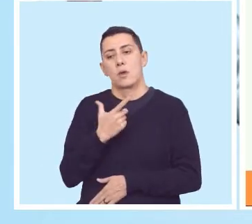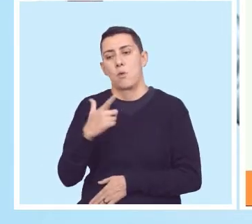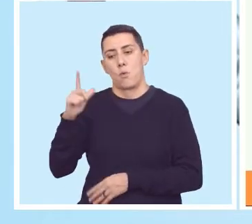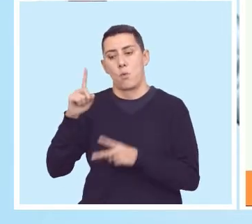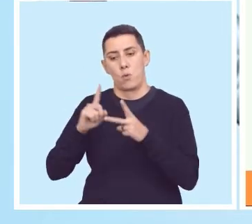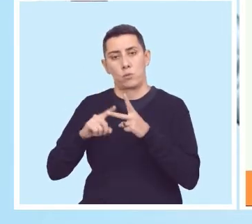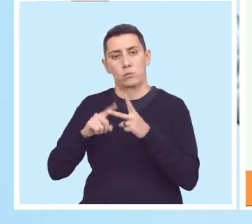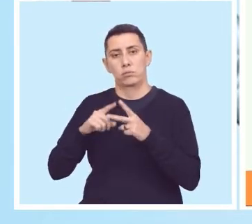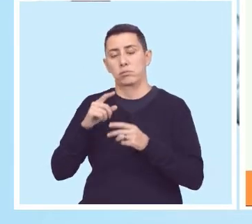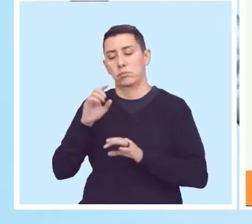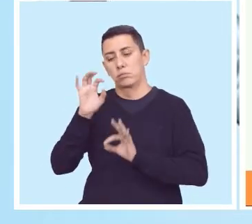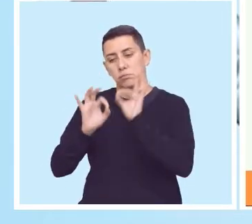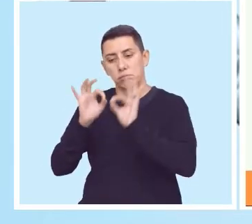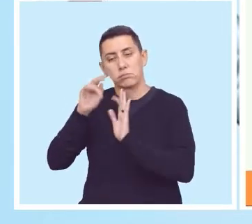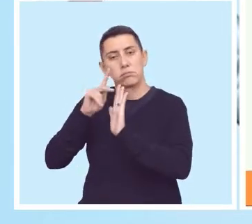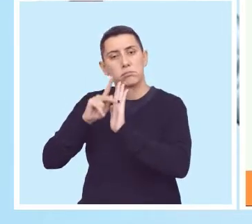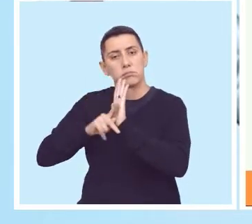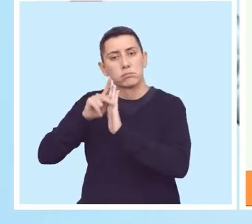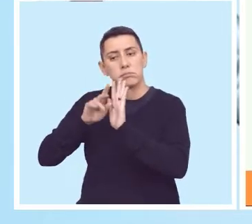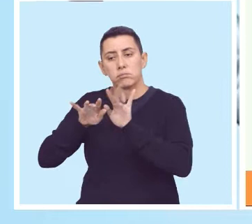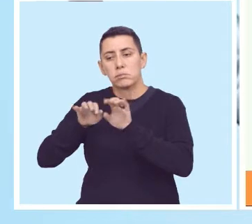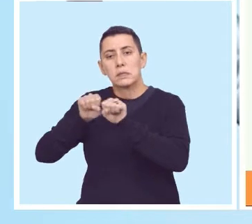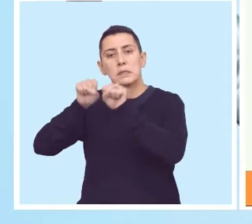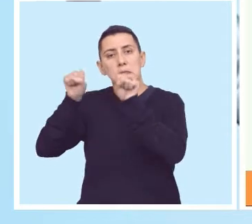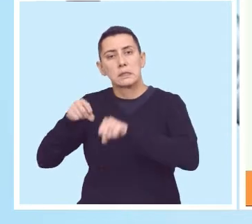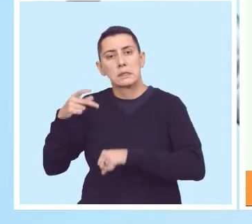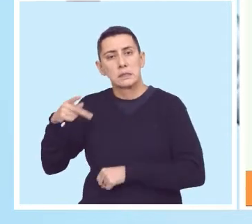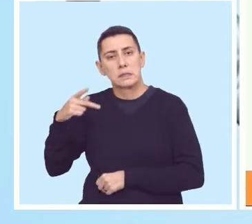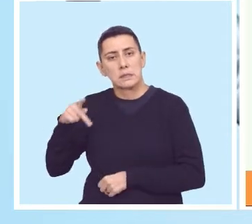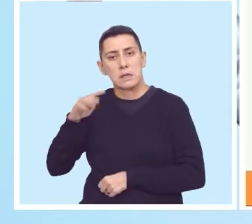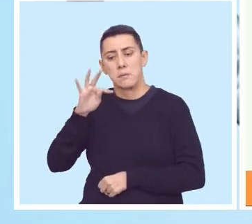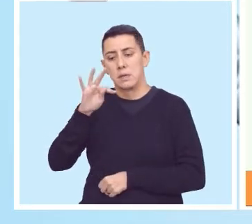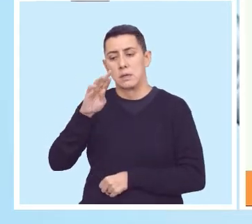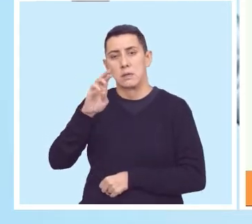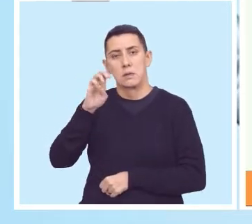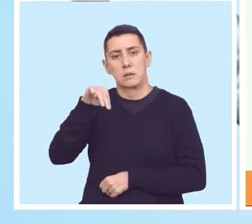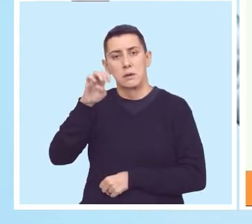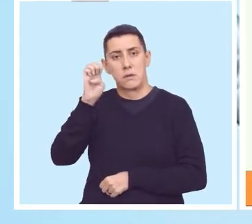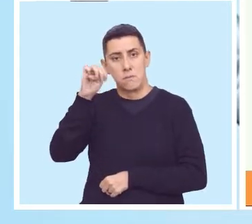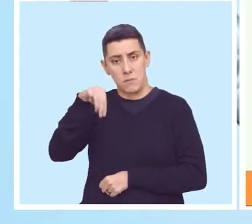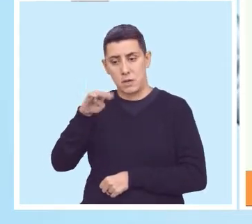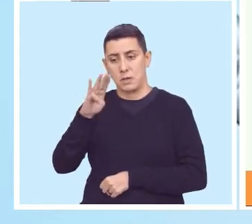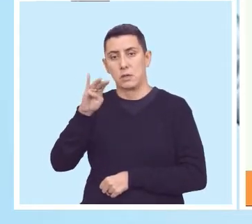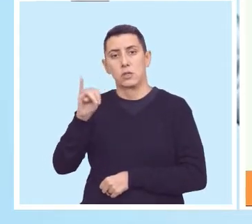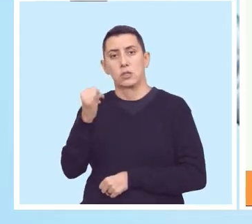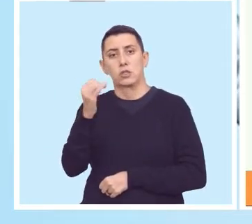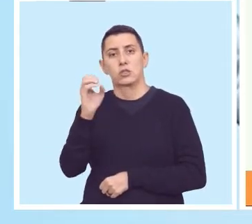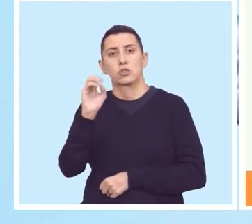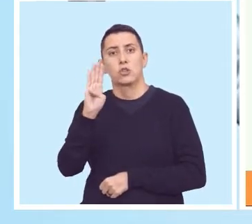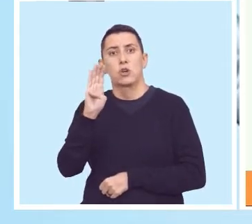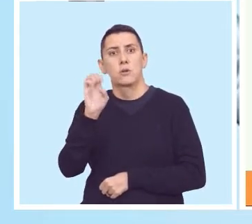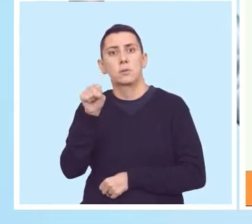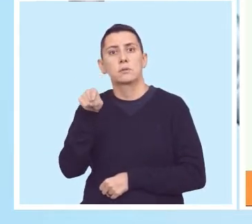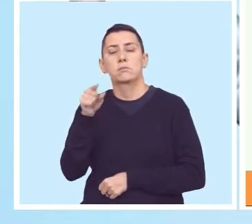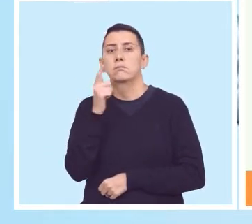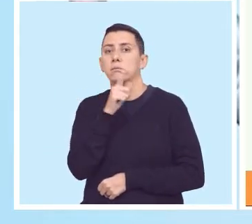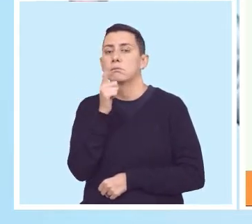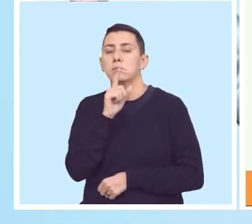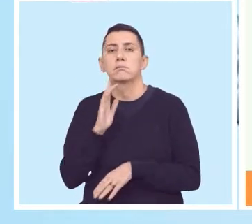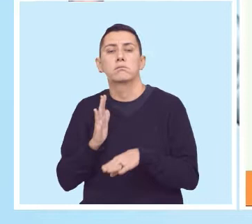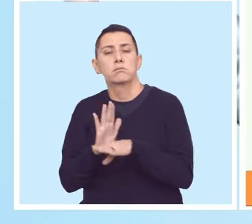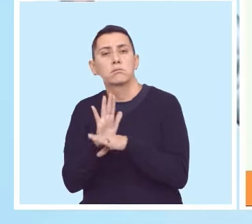O Training Jobs ele permitiu também com que nós conseguíssemos realizar treinamentos